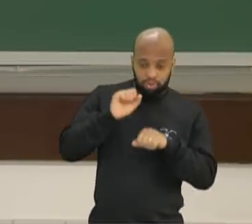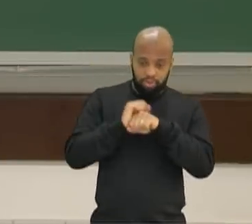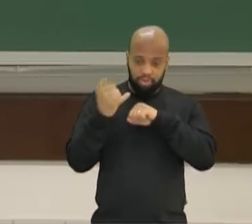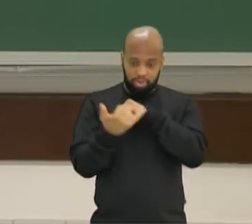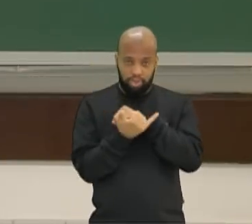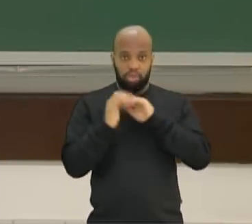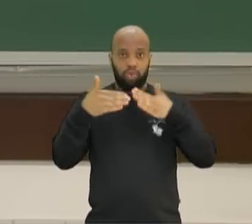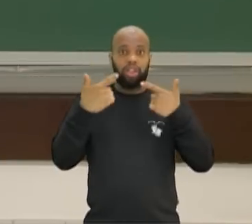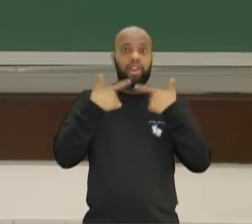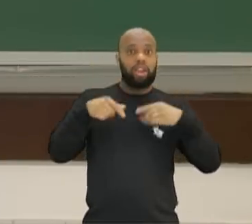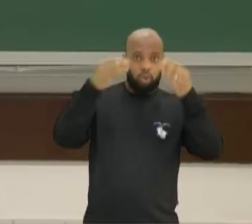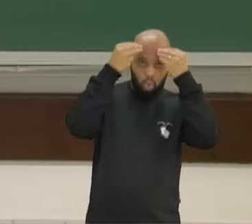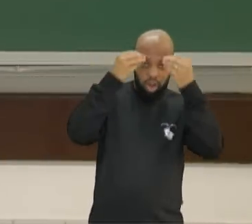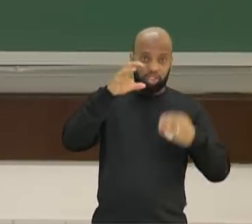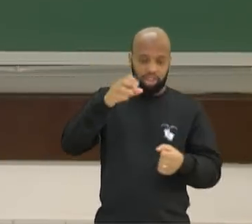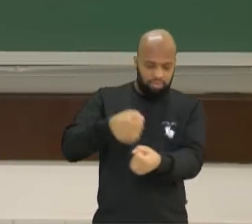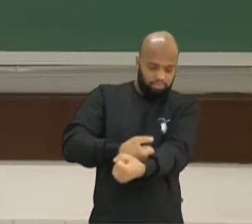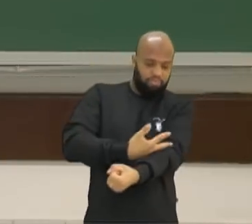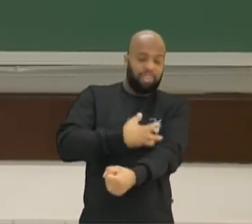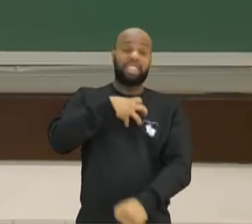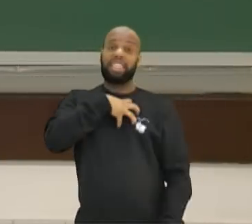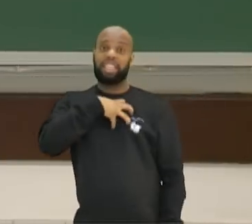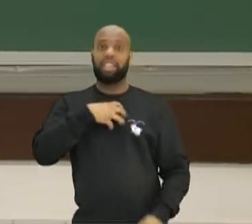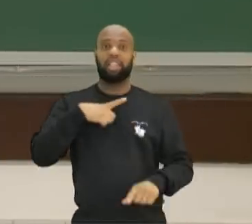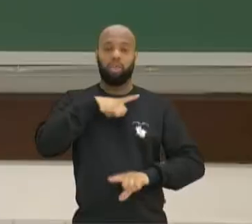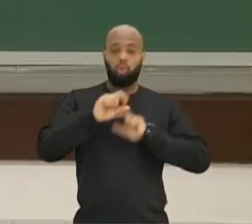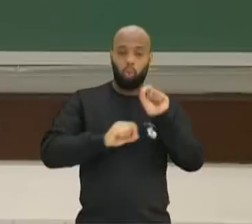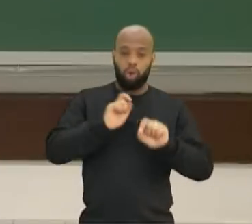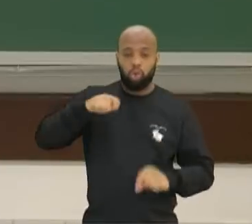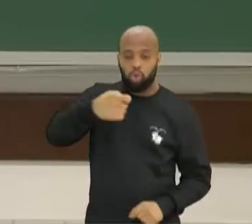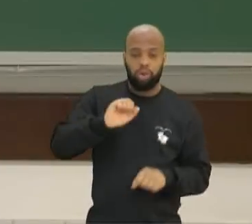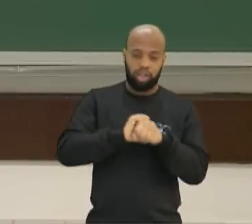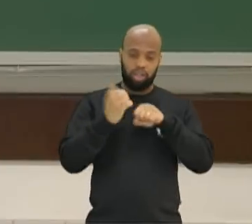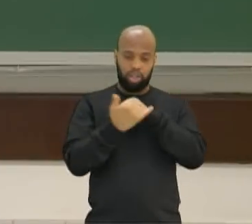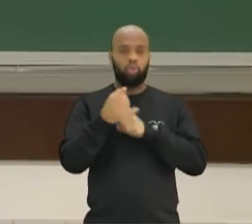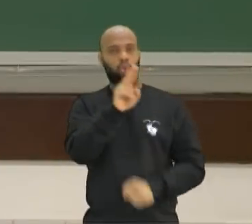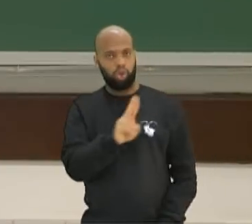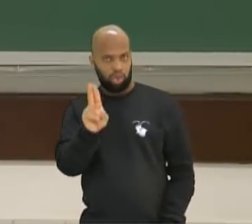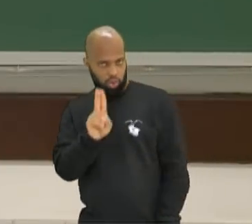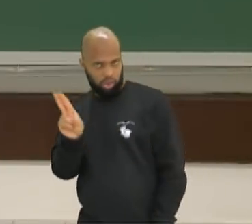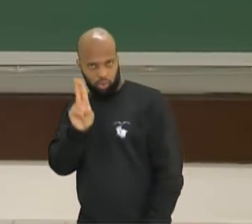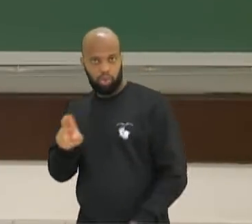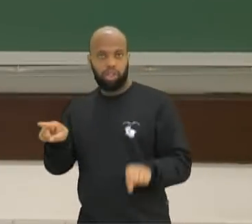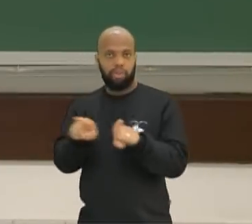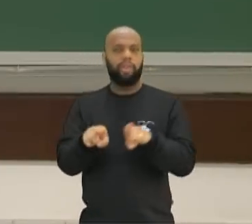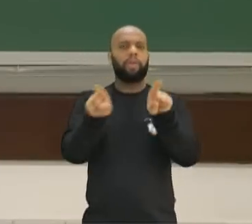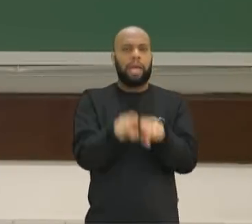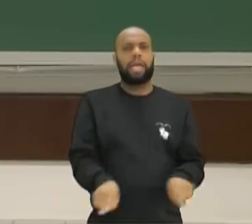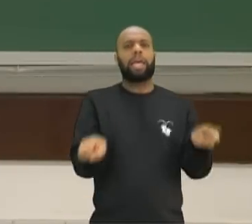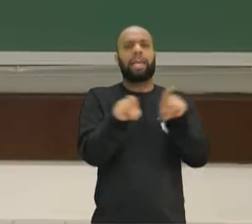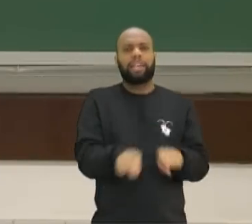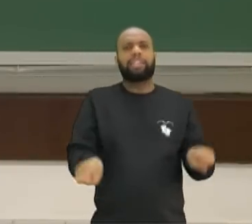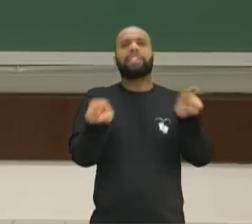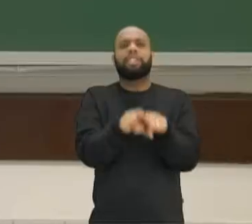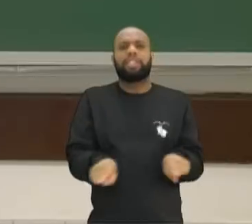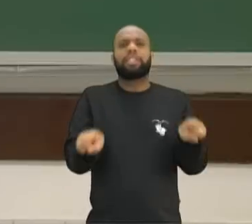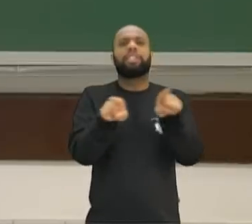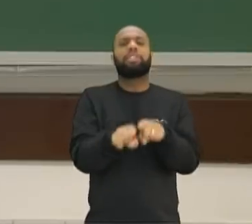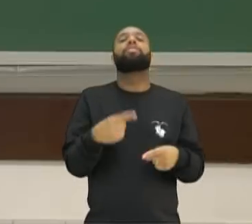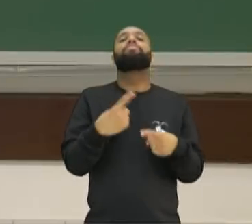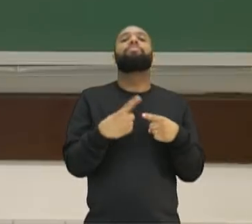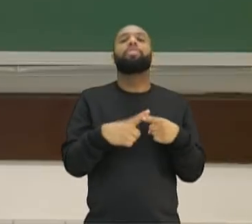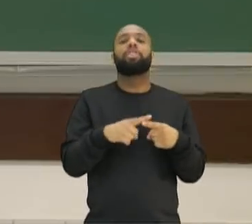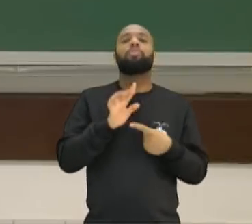adjetivos? Então, a linguagem emotiva vai trabalhar bastante com essa questão dos adjetivos. E essa repetição acaba trazendo